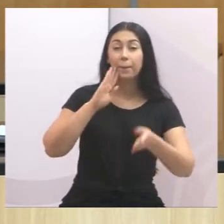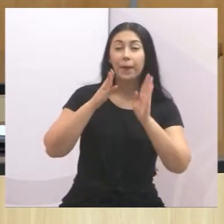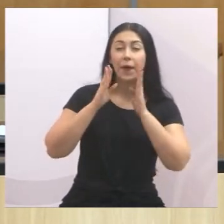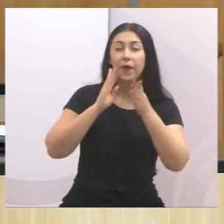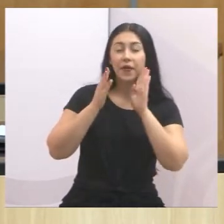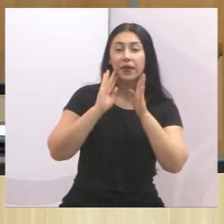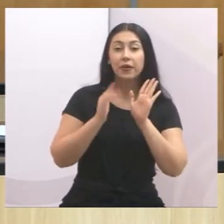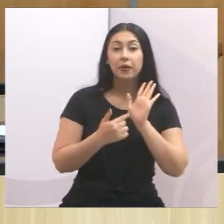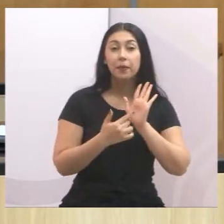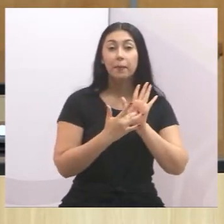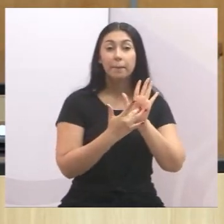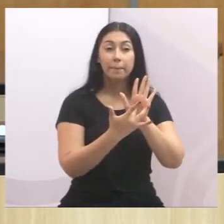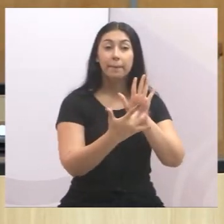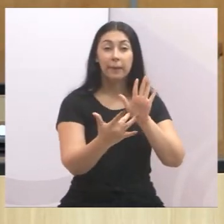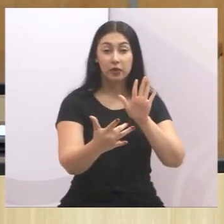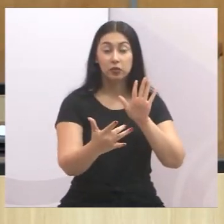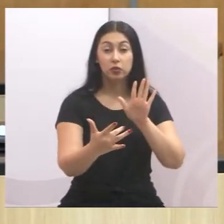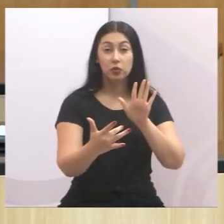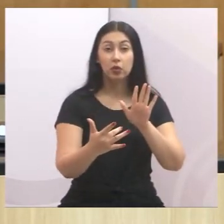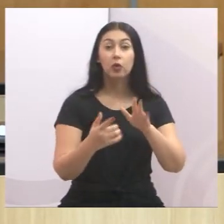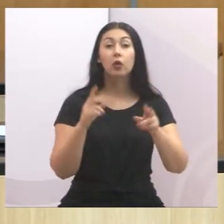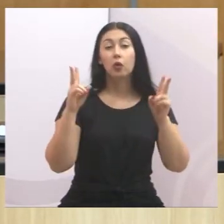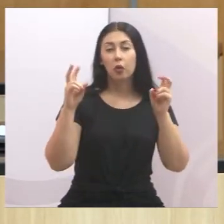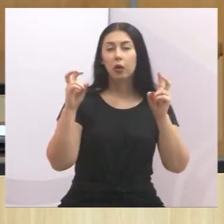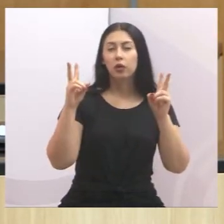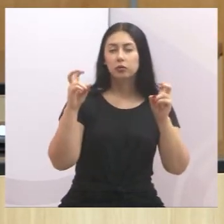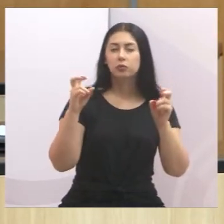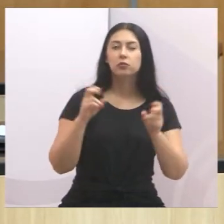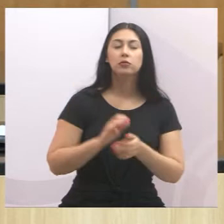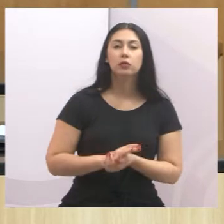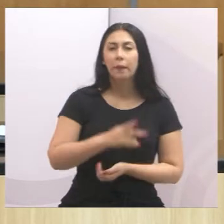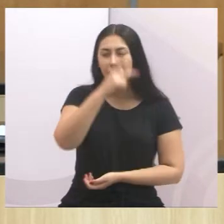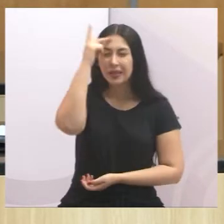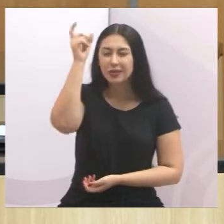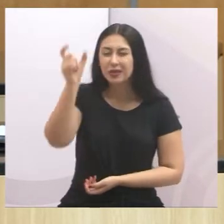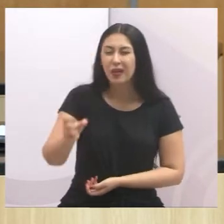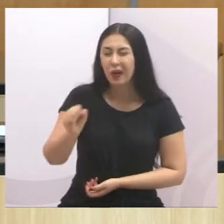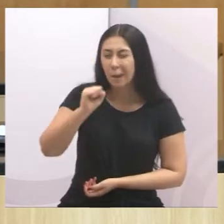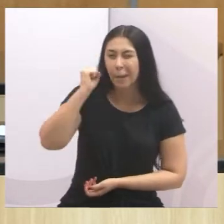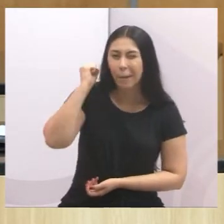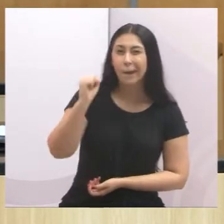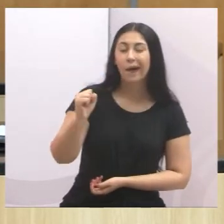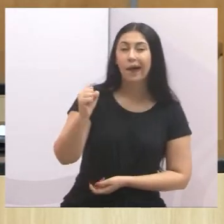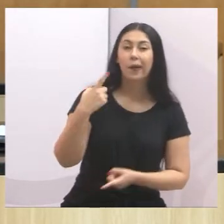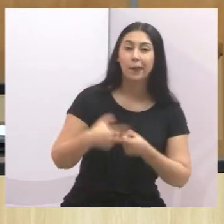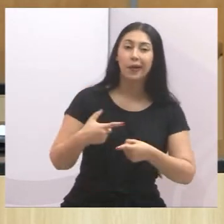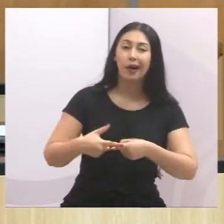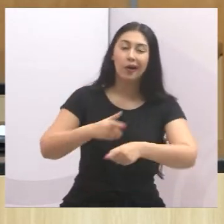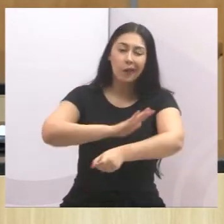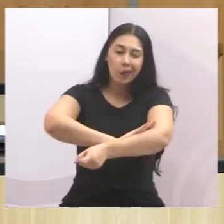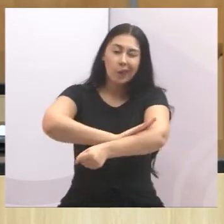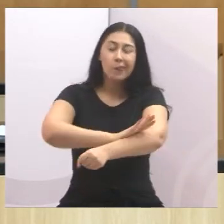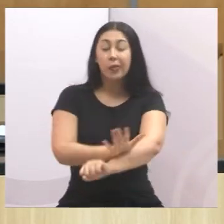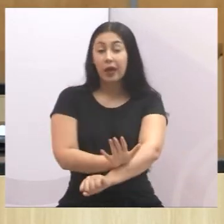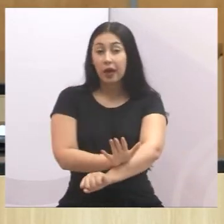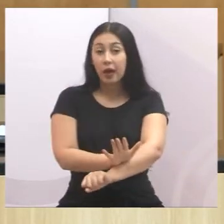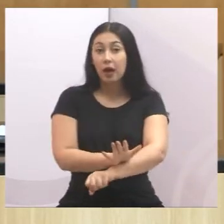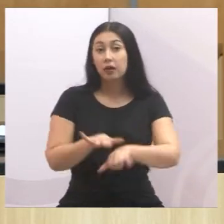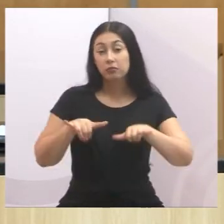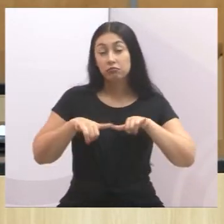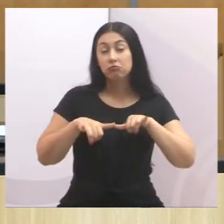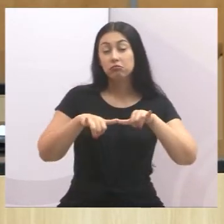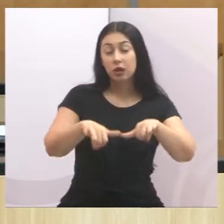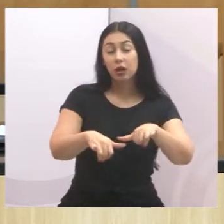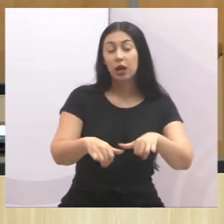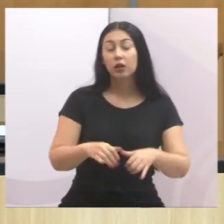Facebook sobre o assassinato do senhor João Alberto, ocorrido no dia 20 de novembro próximo passado dentro de uma unidade do Carrefour